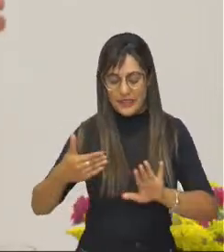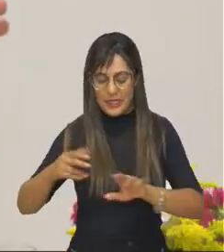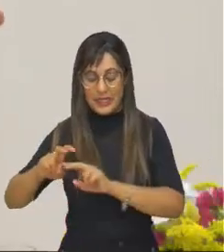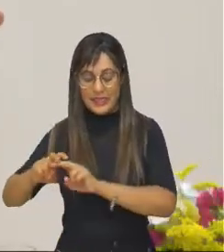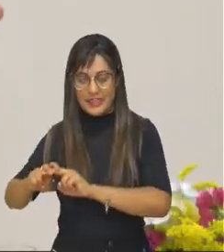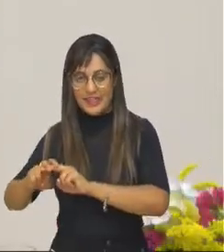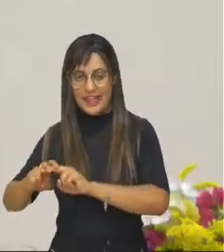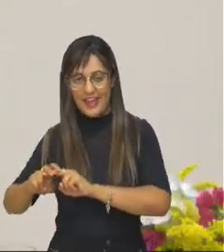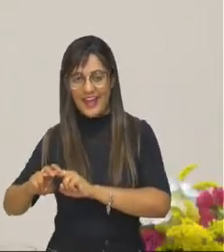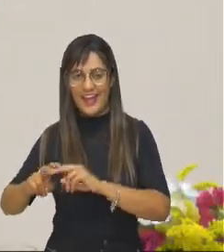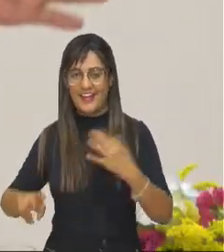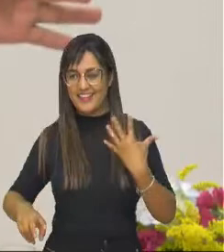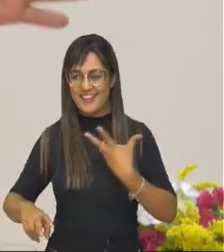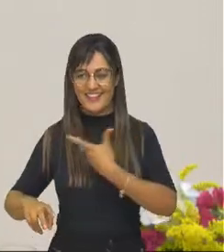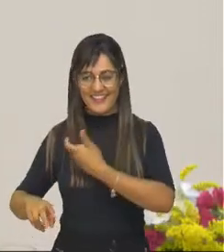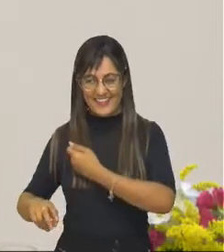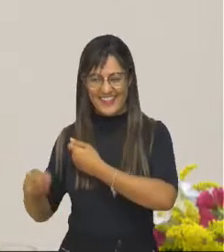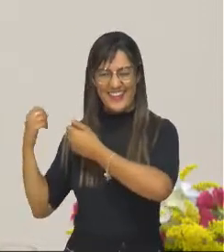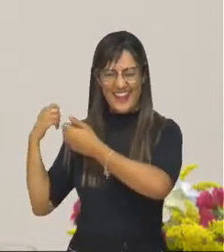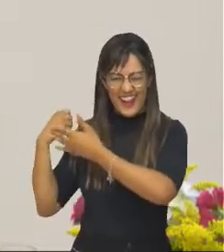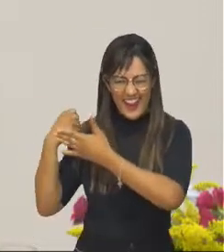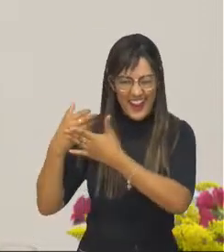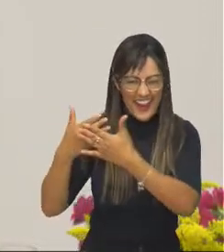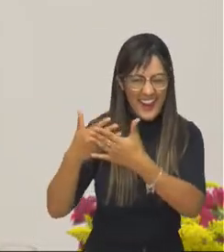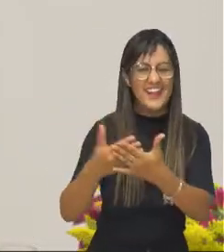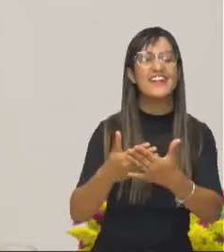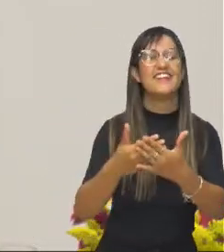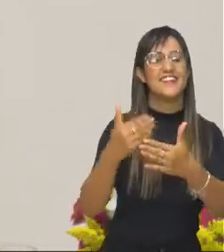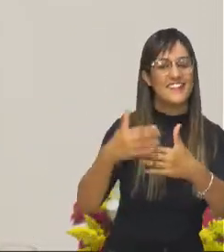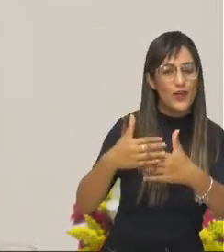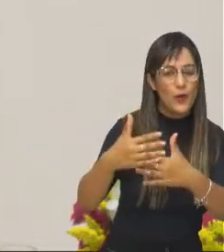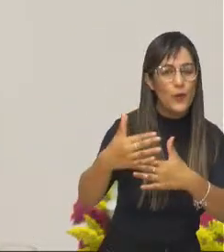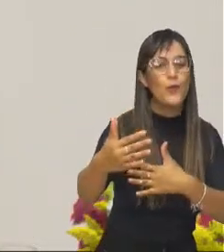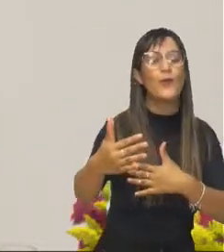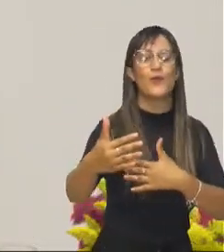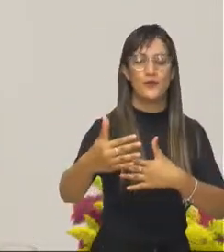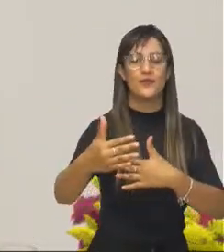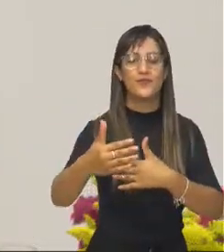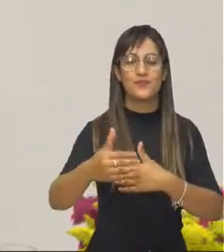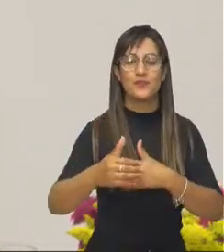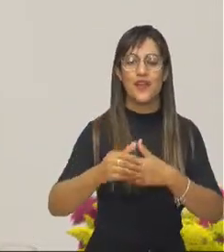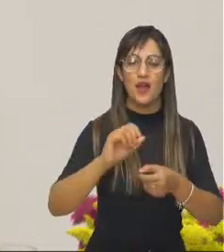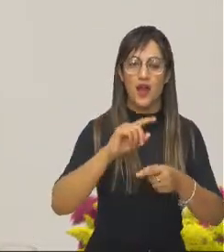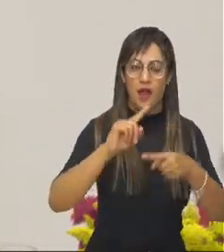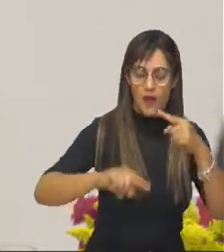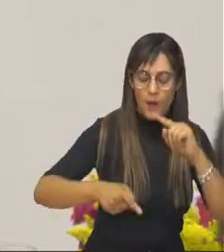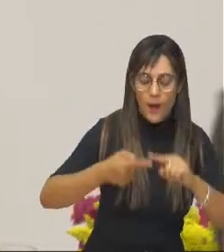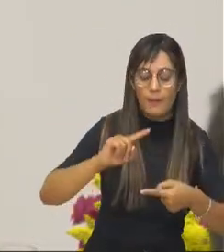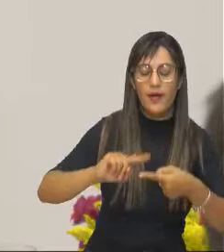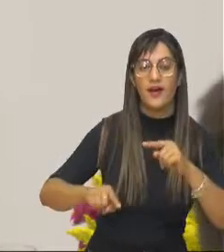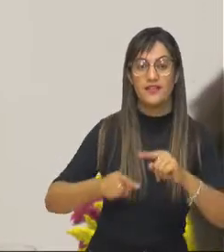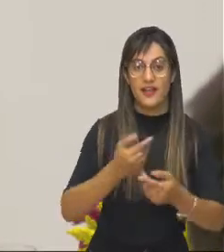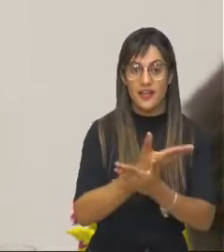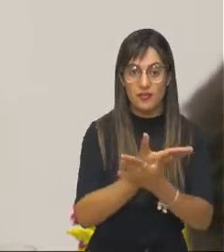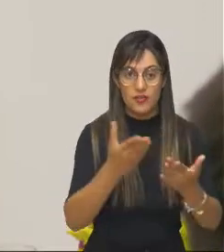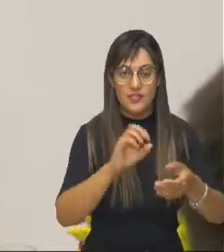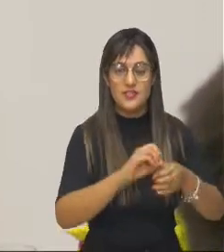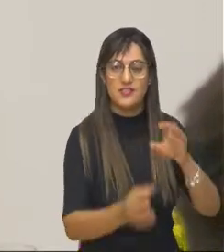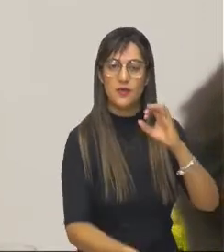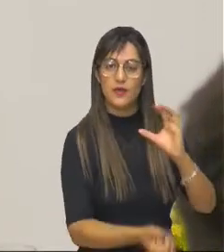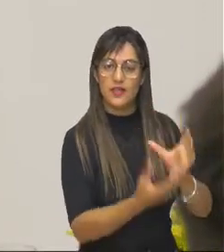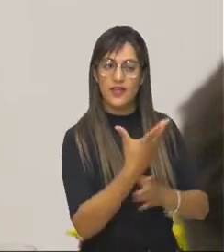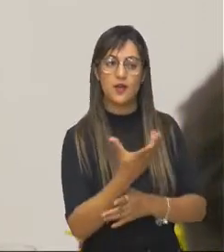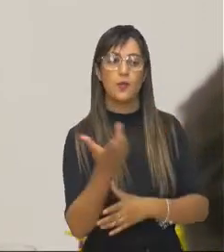centenária. Mas eu vou ser centenária, ouvindo, então, o produto que vocês estão fazendo para